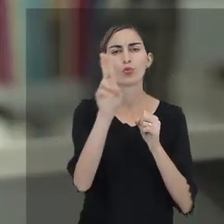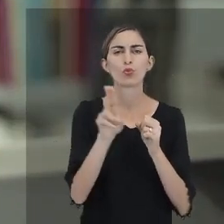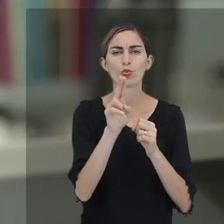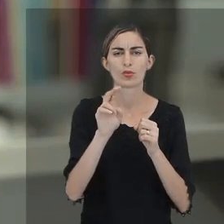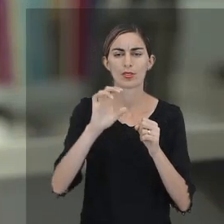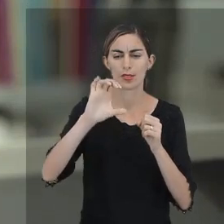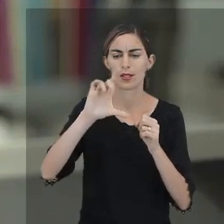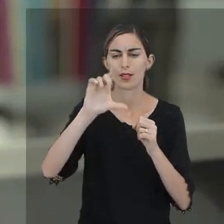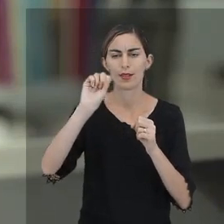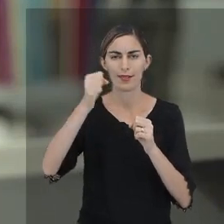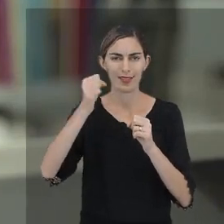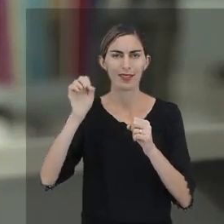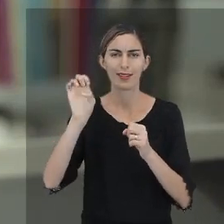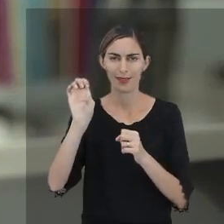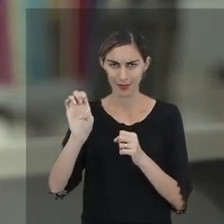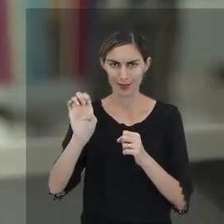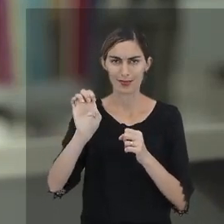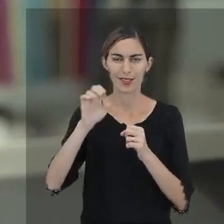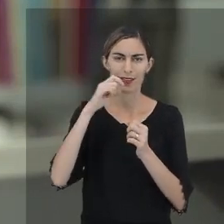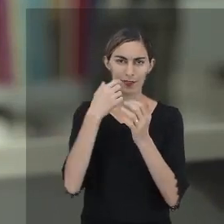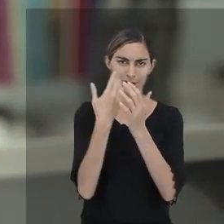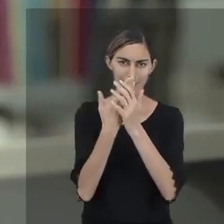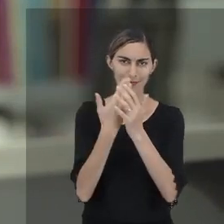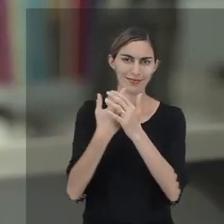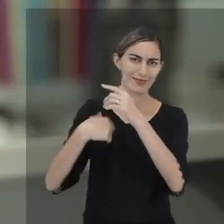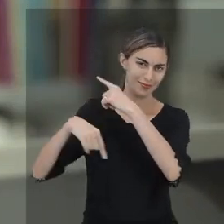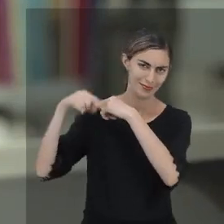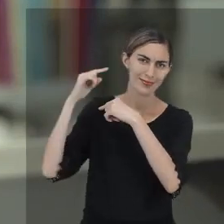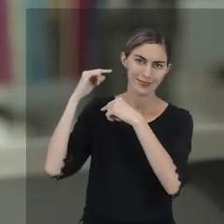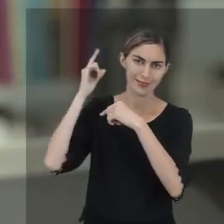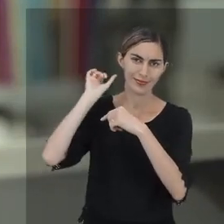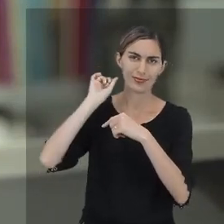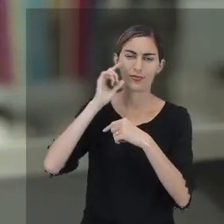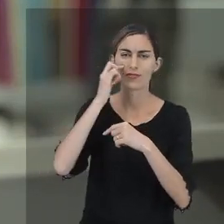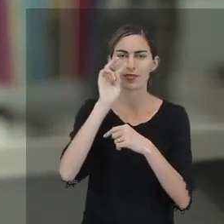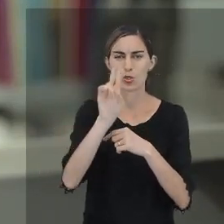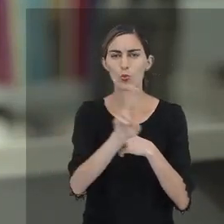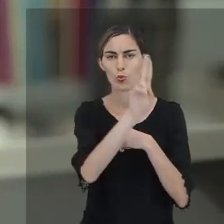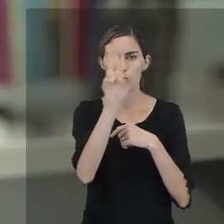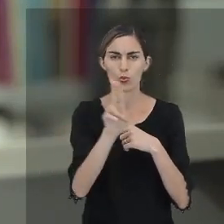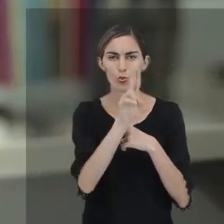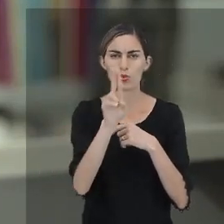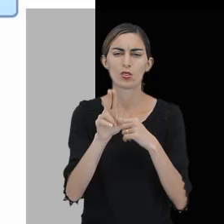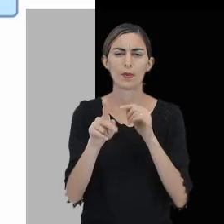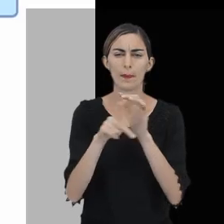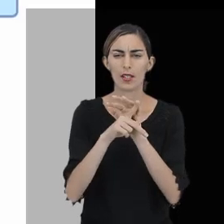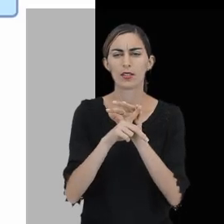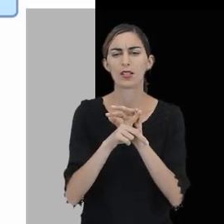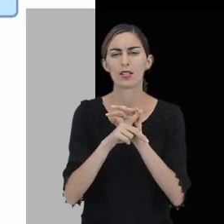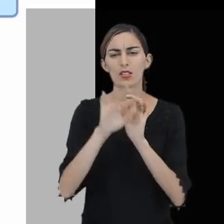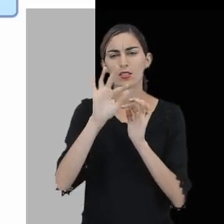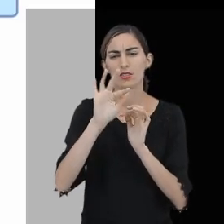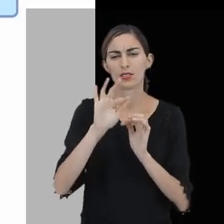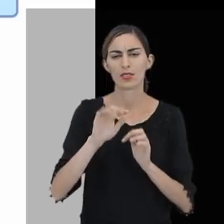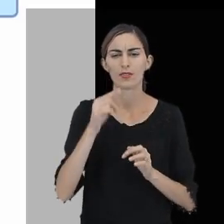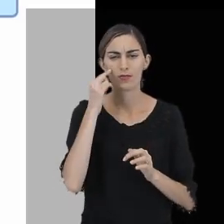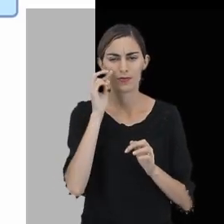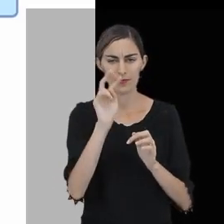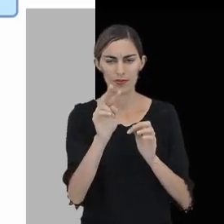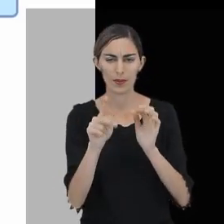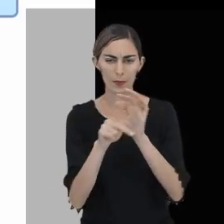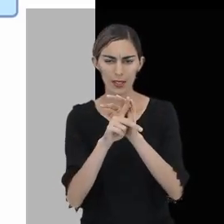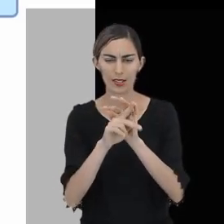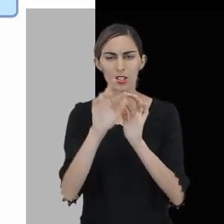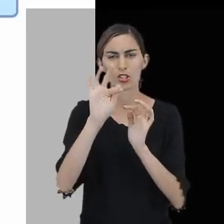da classe r que a gente também já viu um anterior certo então você usa se essa função aqui fine viu by